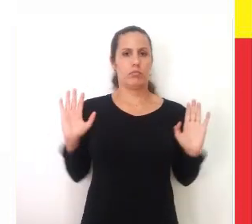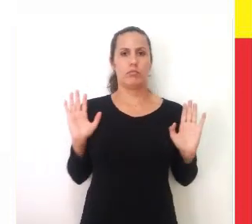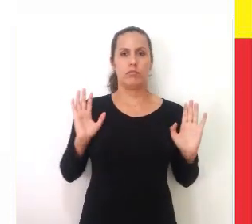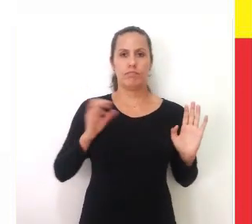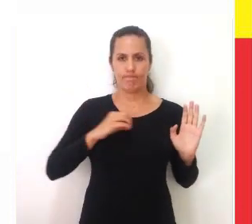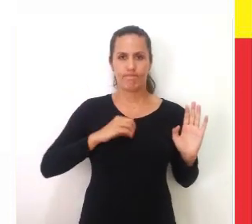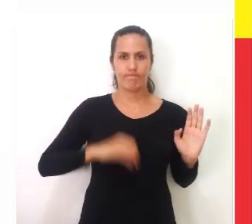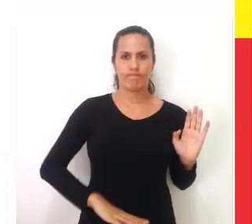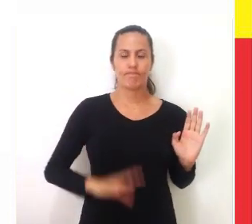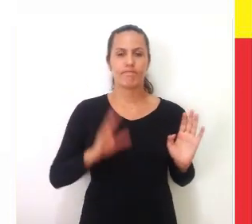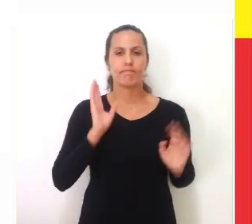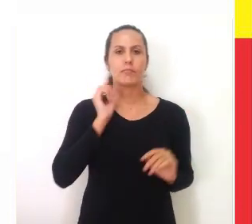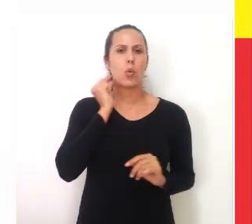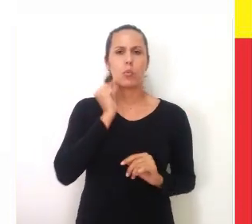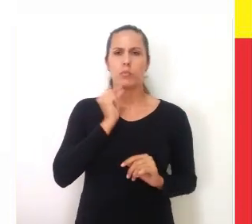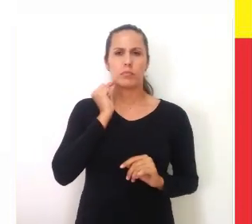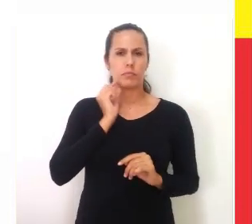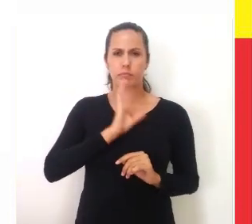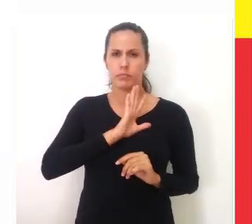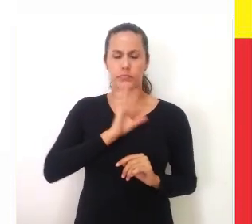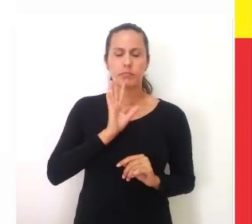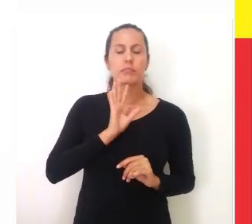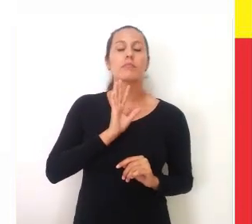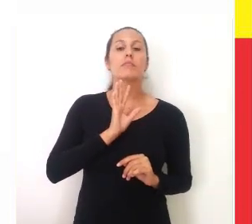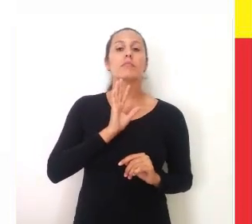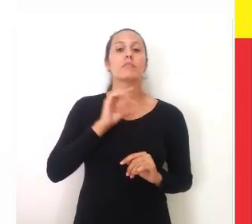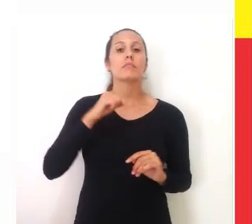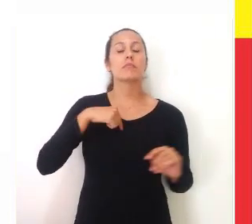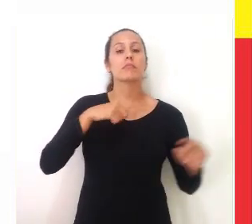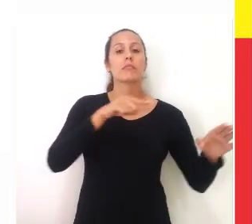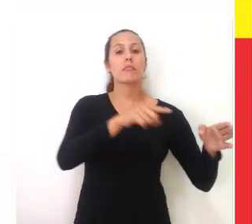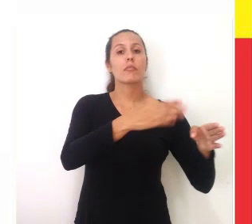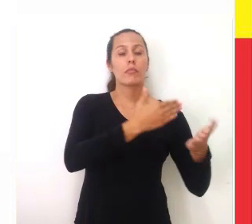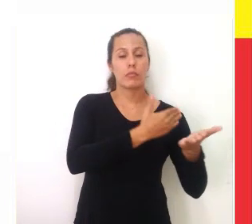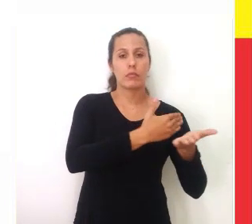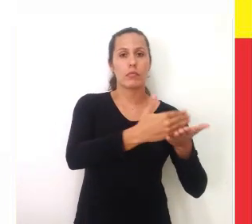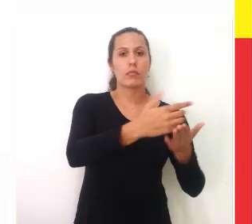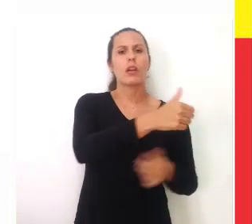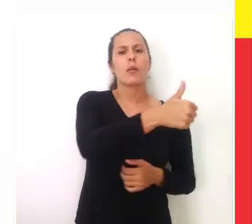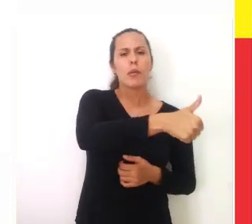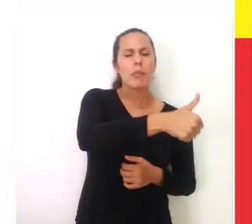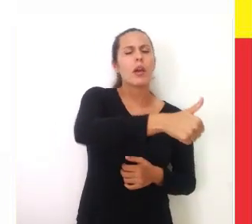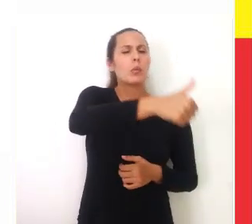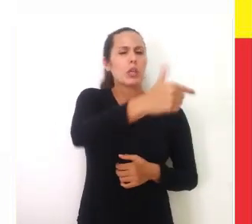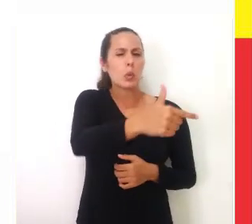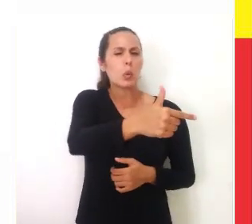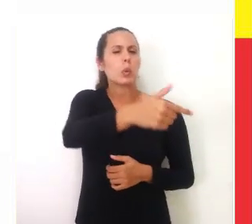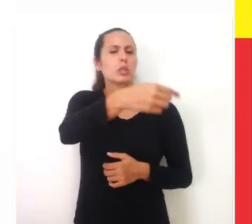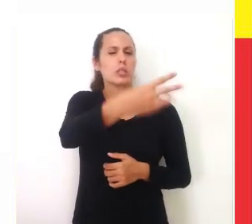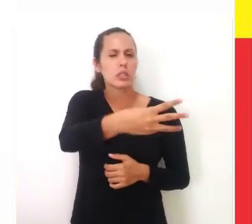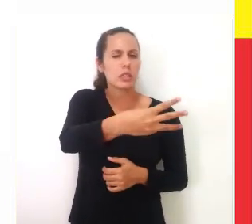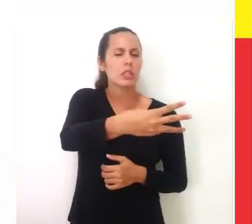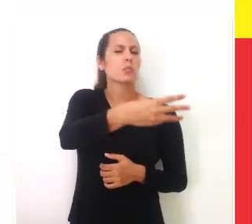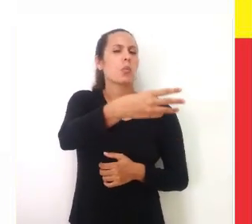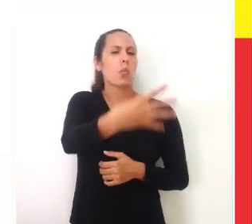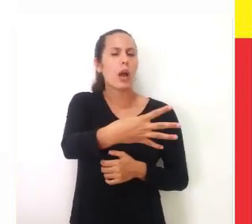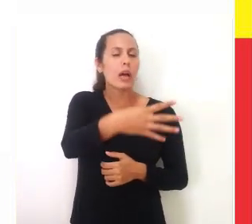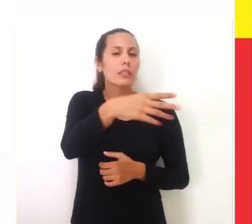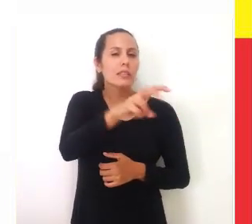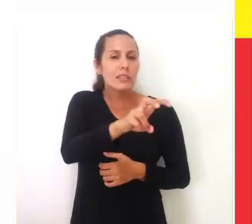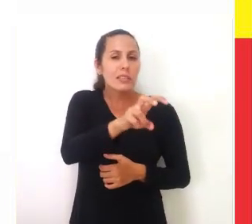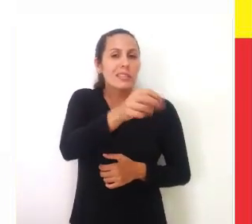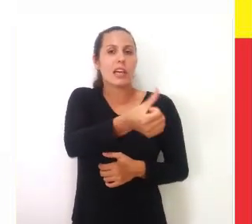Menstruei, ok? Então, dia 1, Dantas menstruou, dia 2, dia 3,